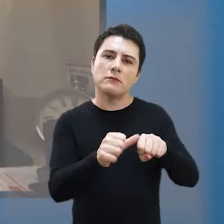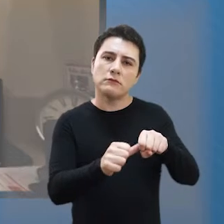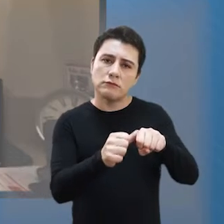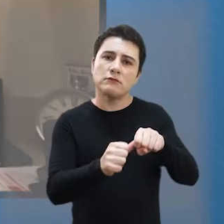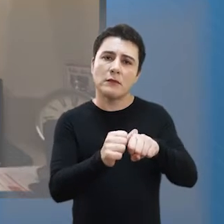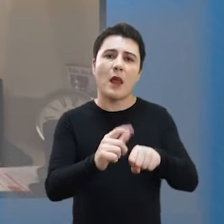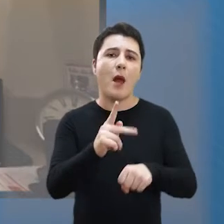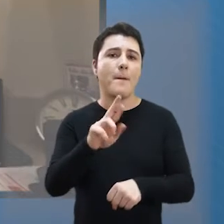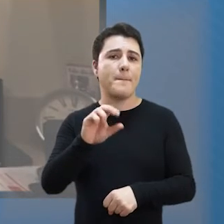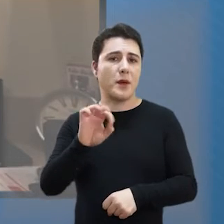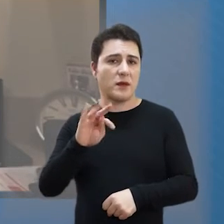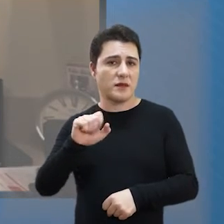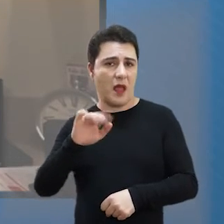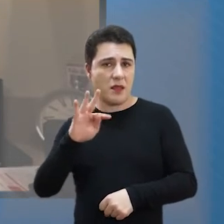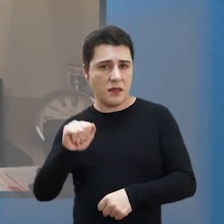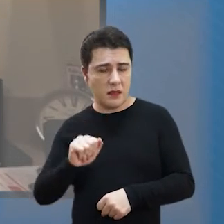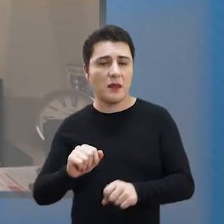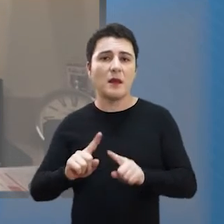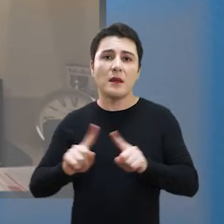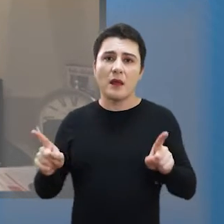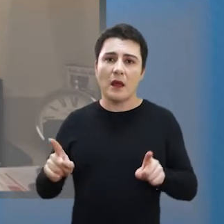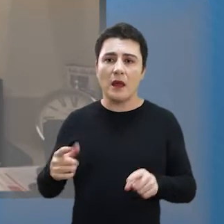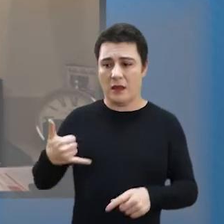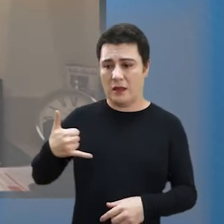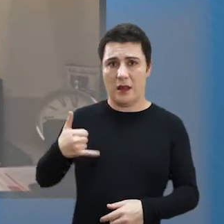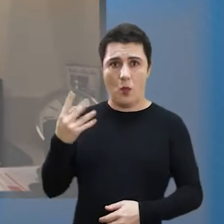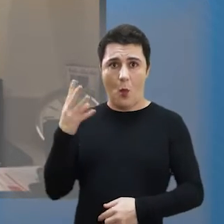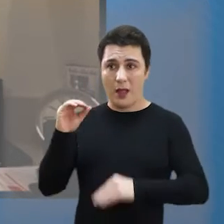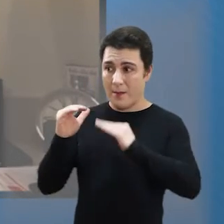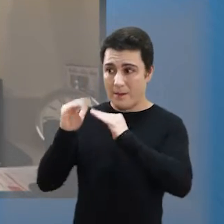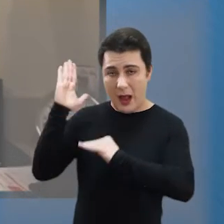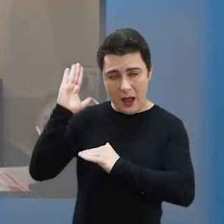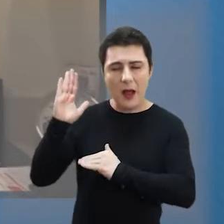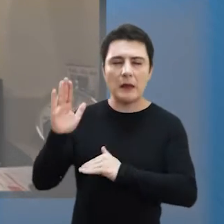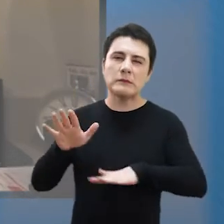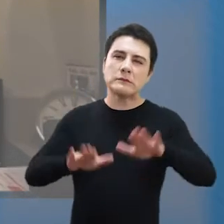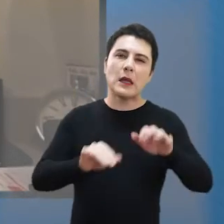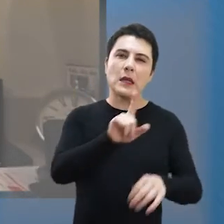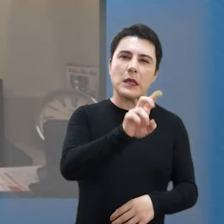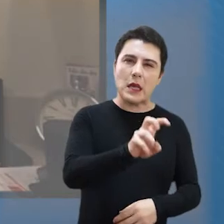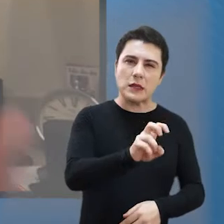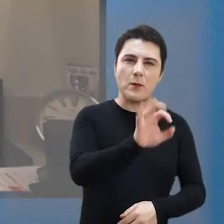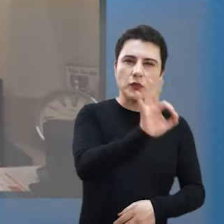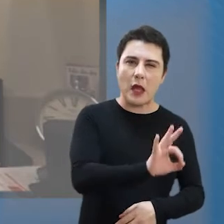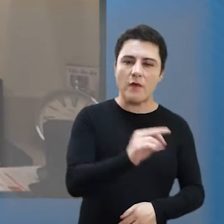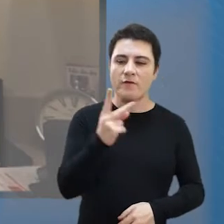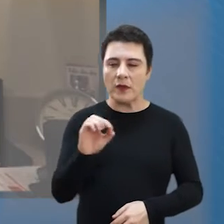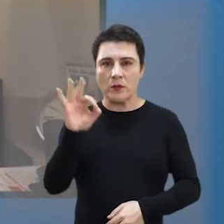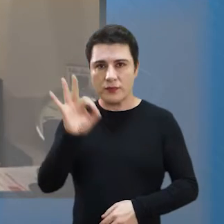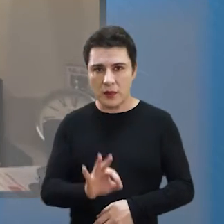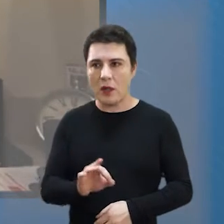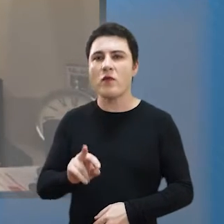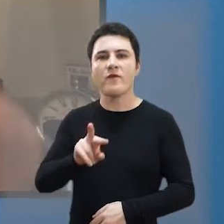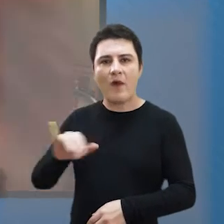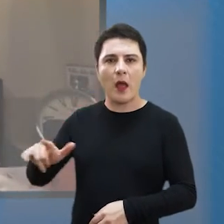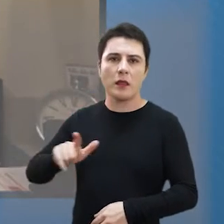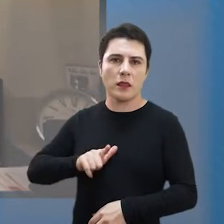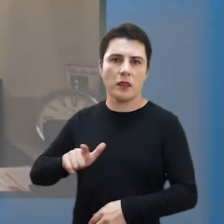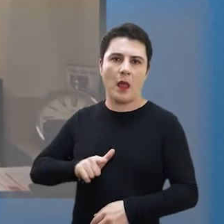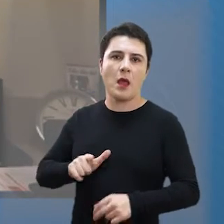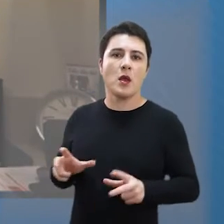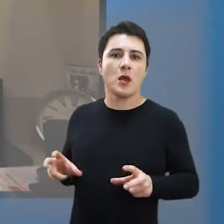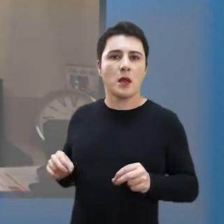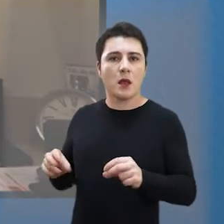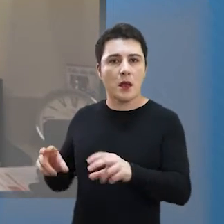próstata, que é muito frequente nos homens, depois dos 40 anos, em torno de 15 a 20% dos homens vão ter